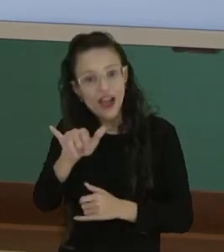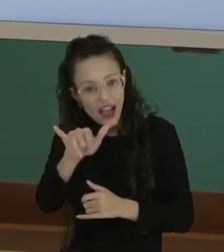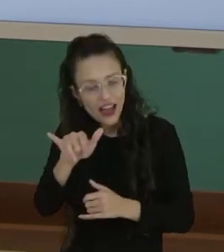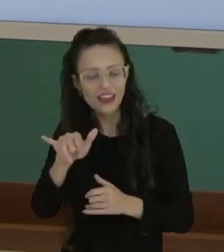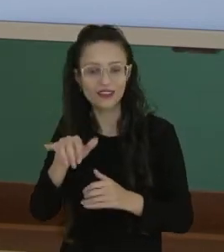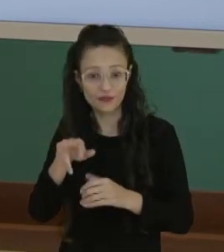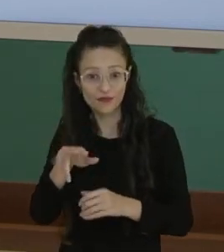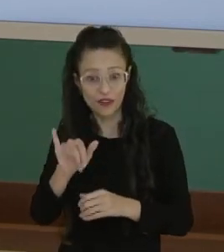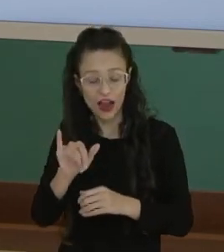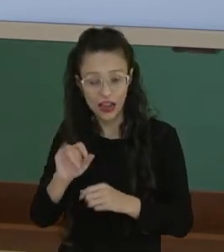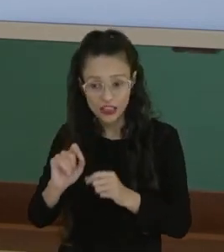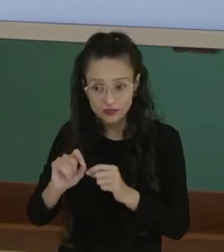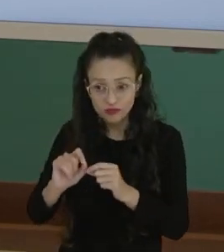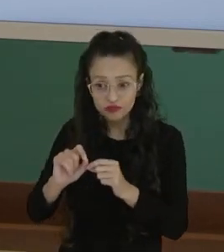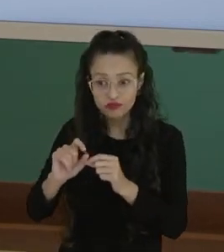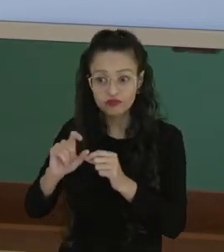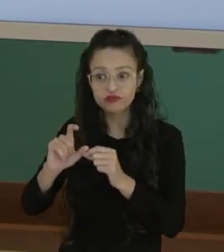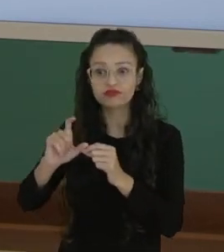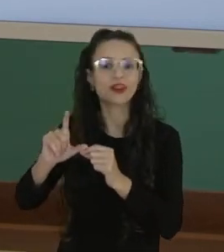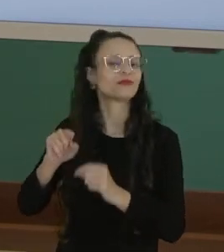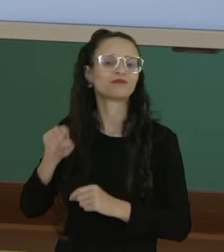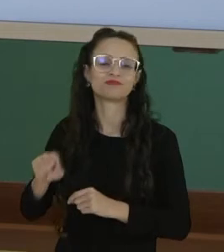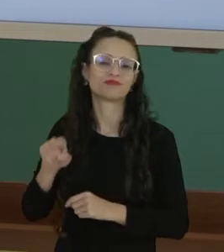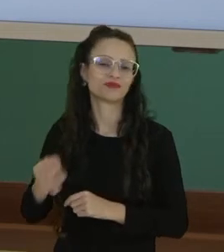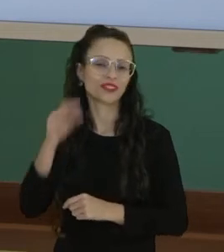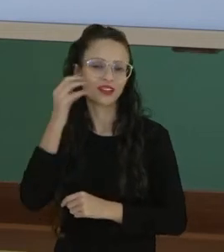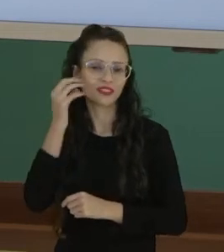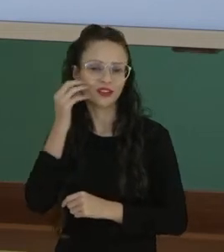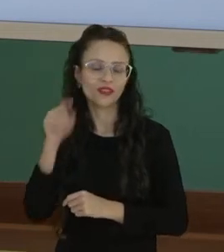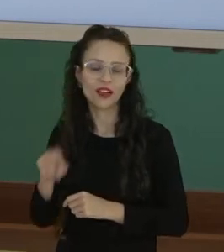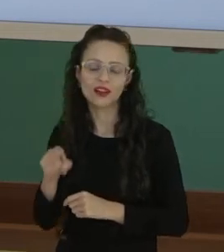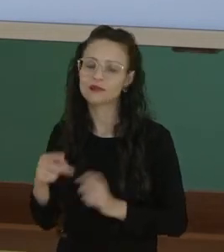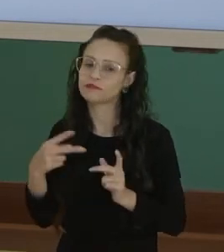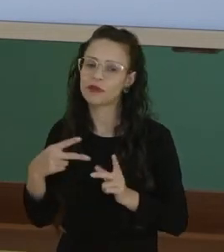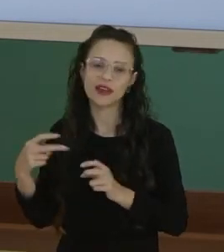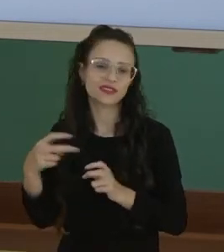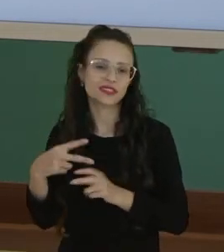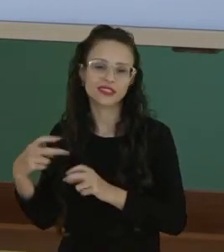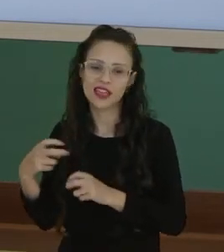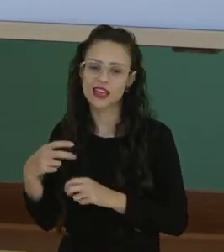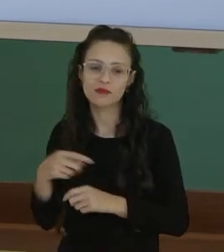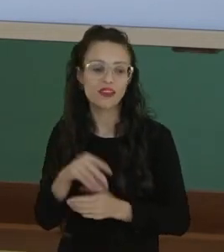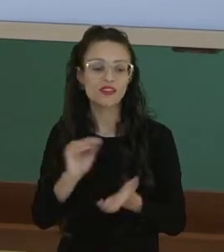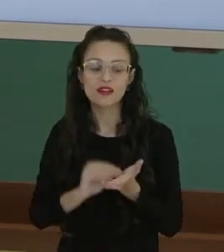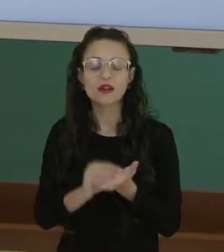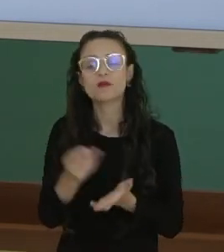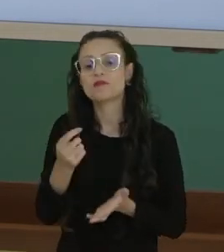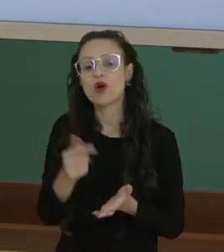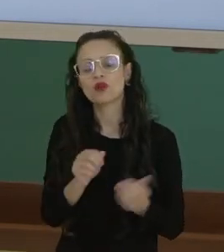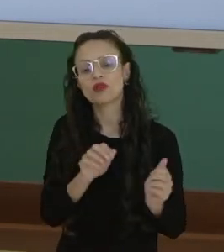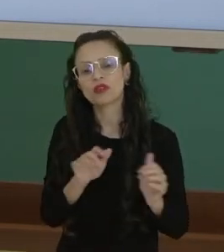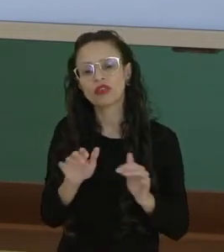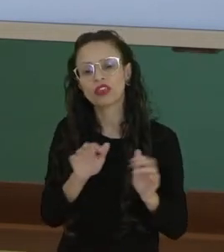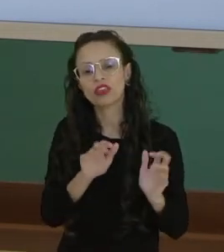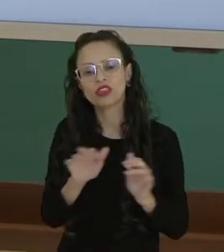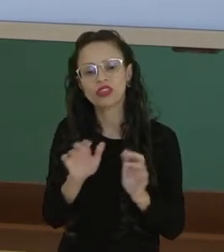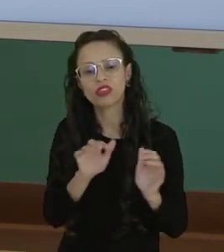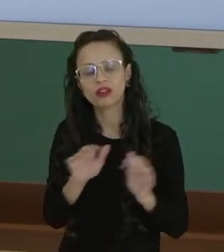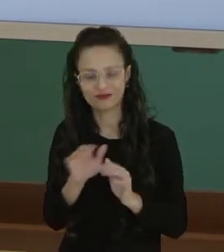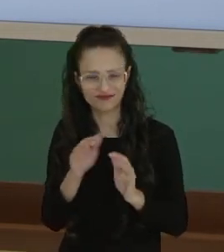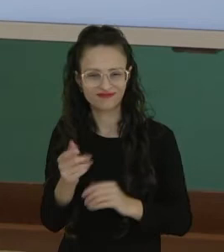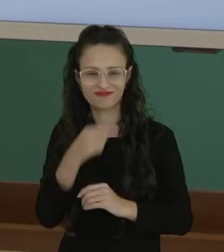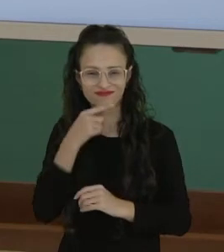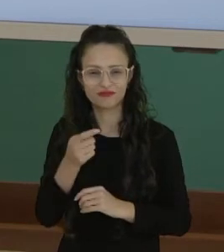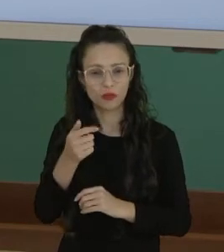aparece até o sinal, mas o próprio aparelho, né, através de um circuito, ele percebe que a demanda que está sendo fornecida é muito pequena. Então, você vai perceber